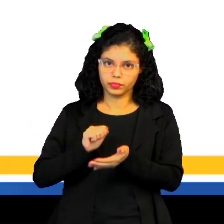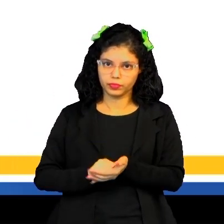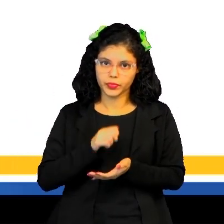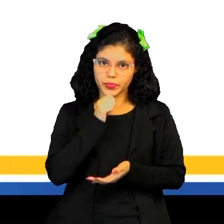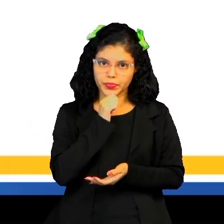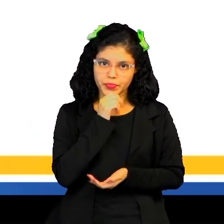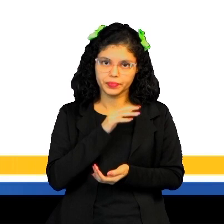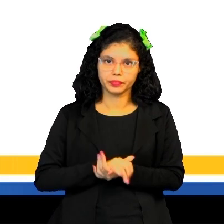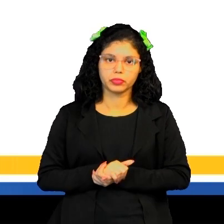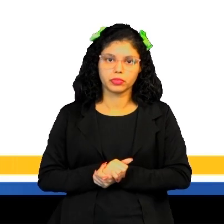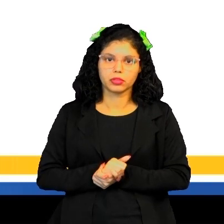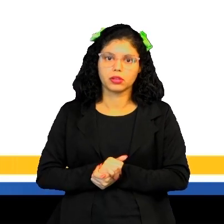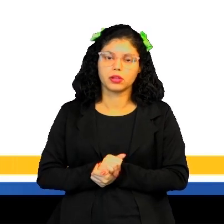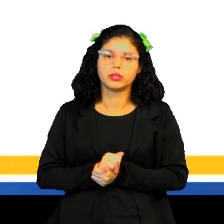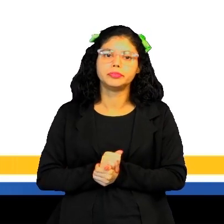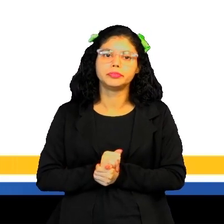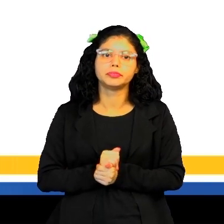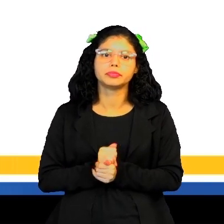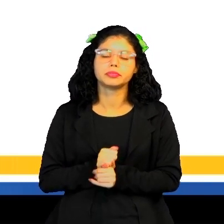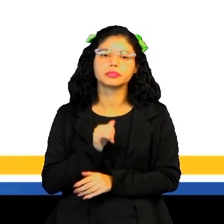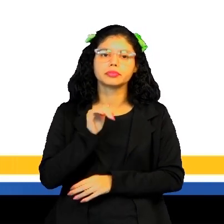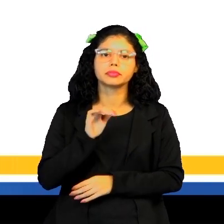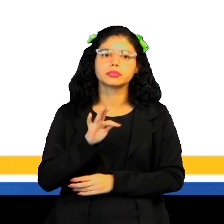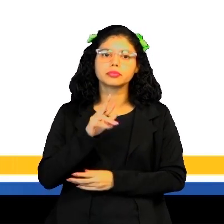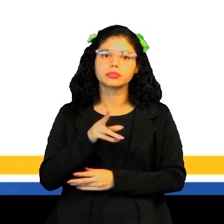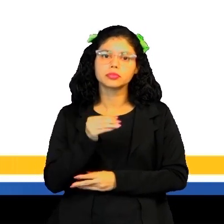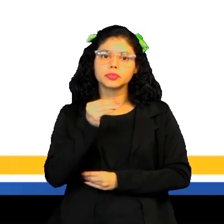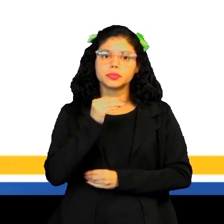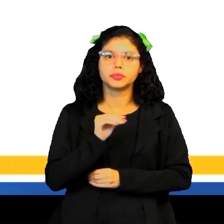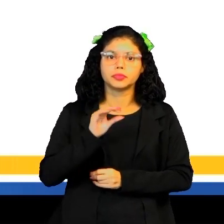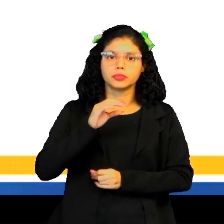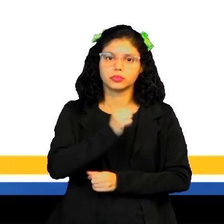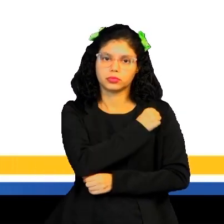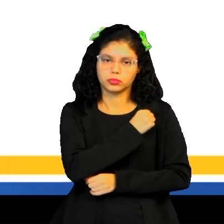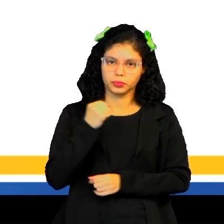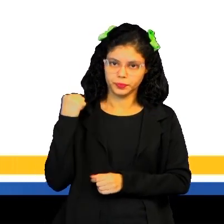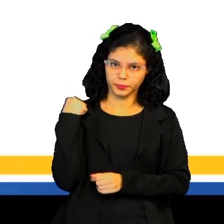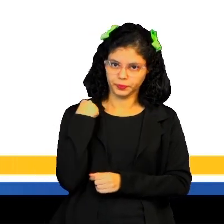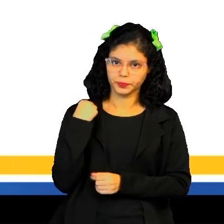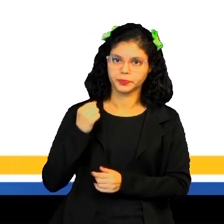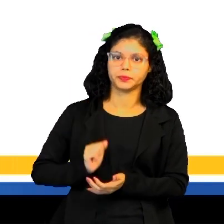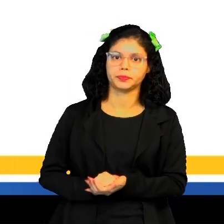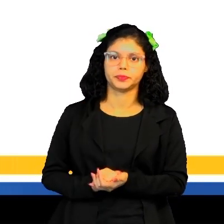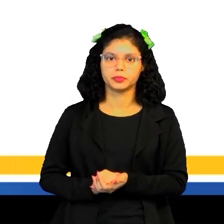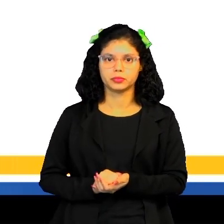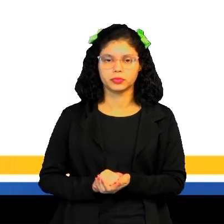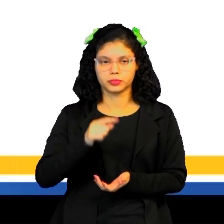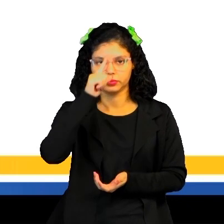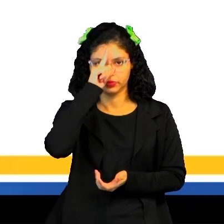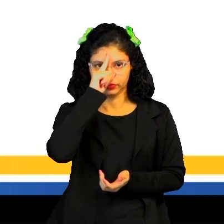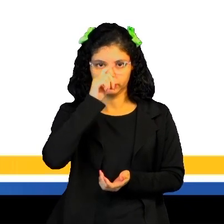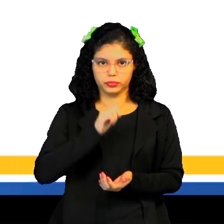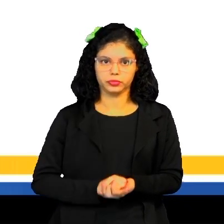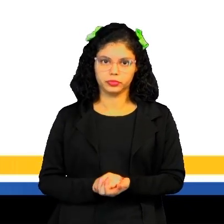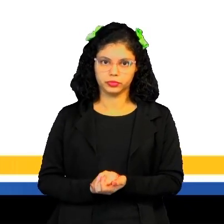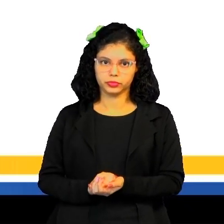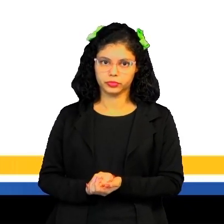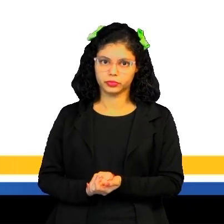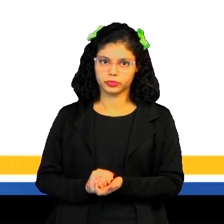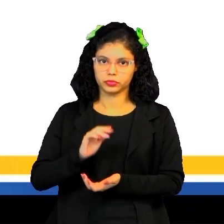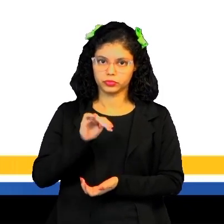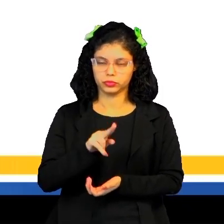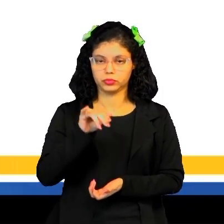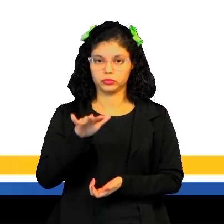também, Xenofonte, que foi um soldado e discípulo de Sócrates, general aí das hostes